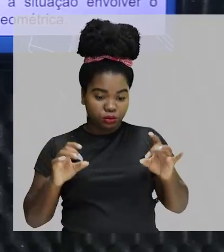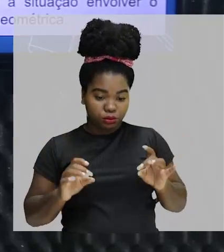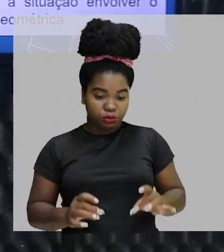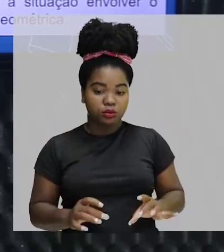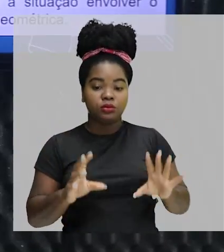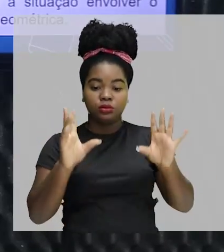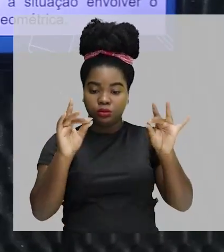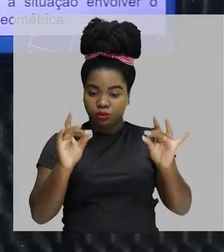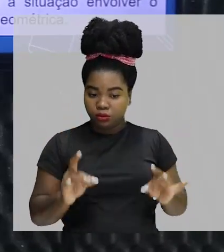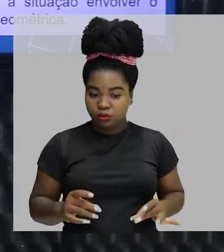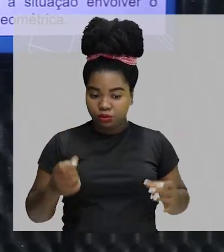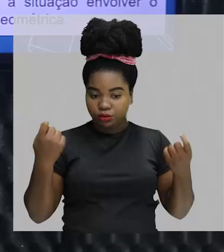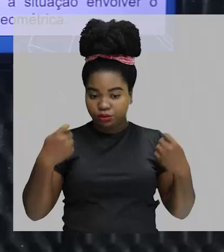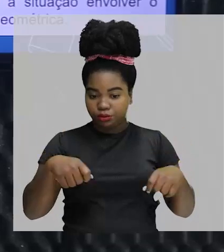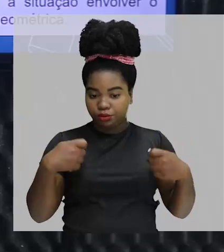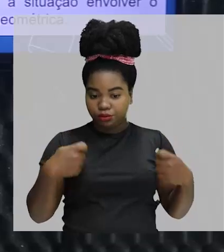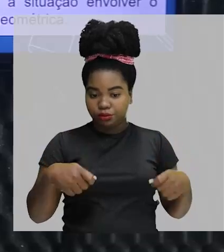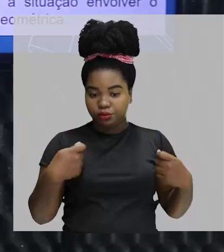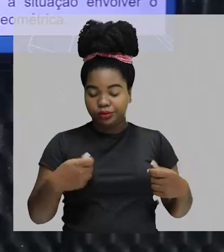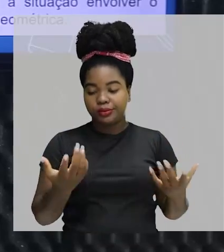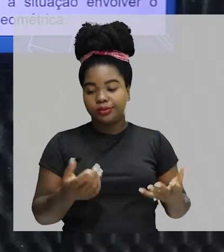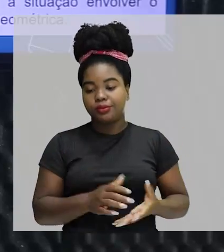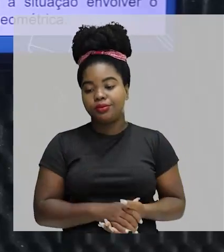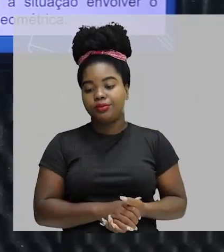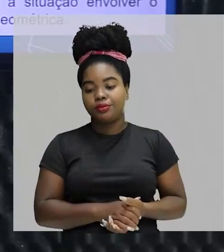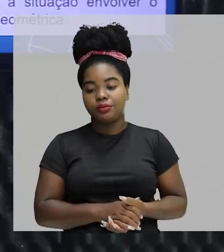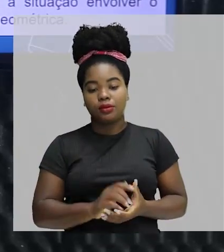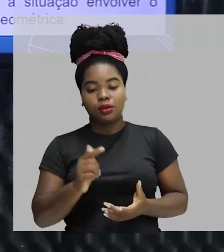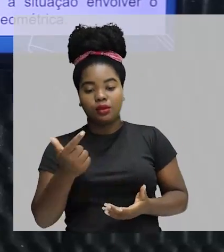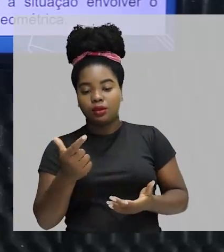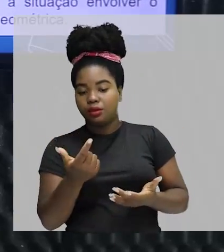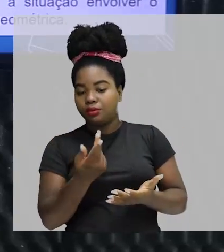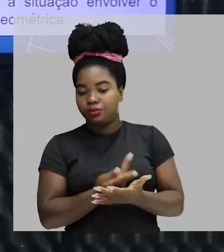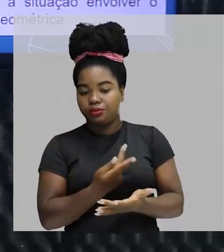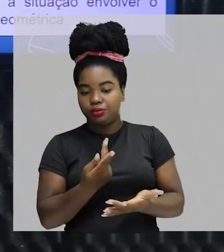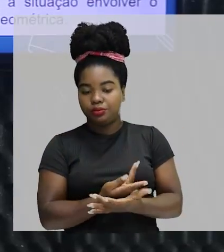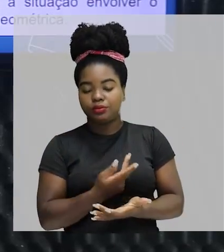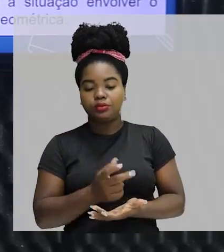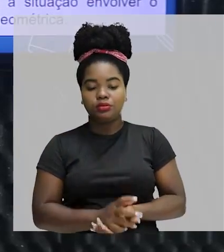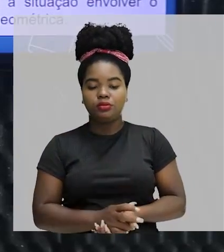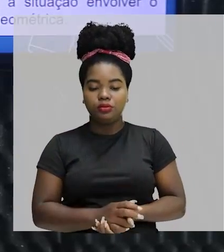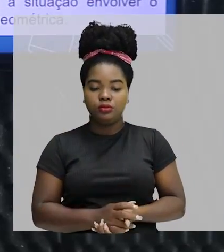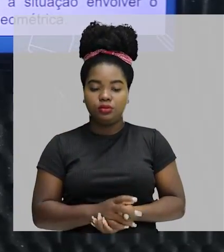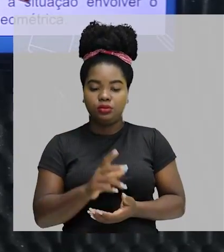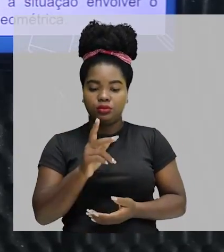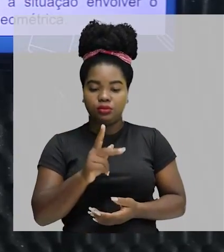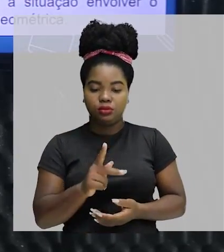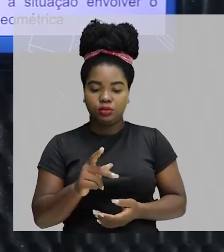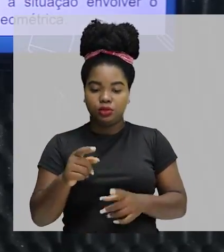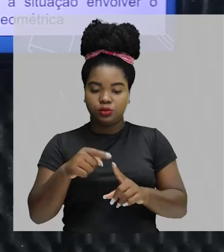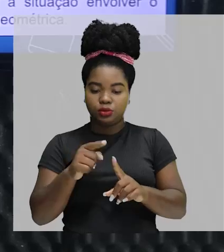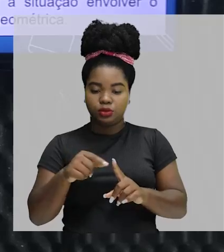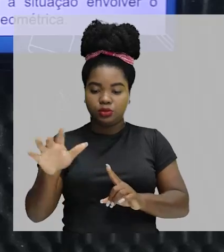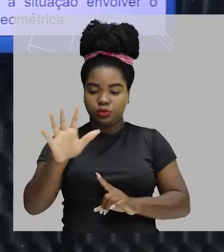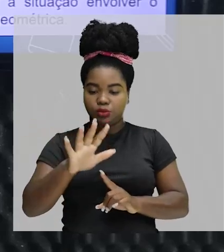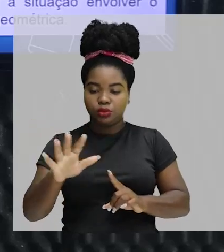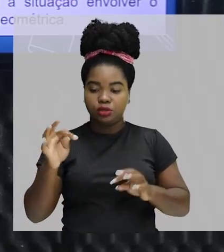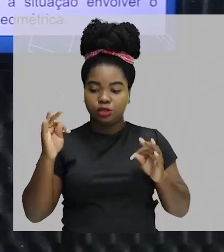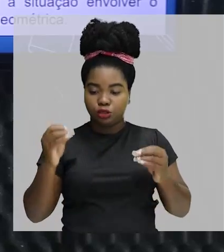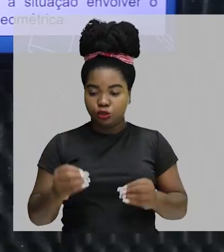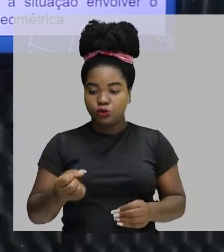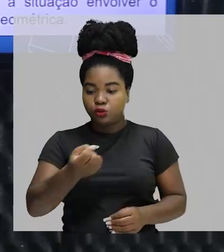sensibilidade que a gente tem que ter, justamente para que a gente não cometa nenhum erro, tá? Então, como esse termo geral ele vale para todo